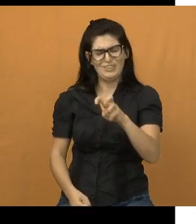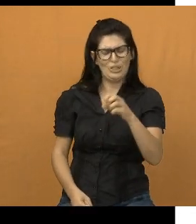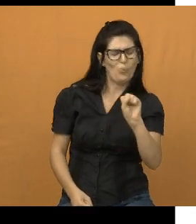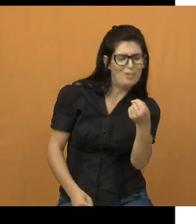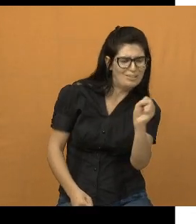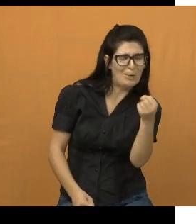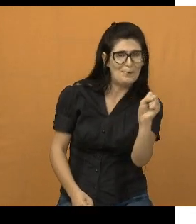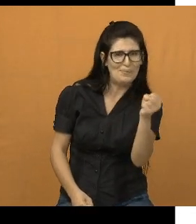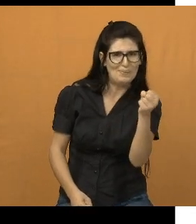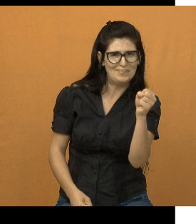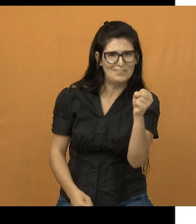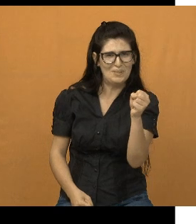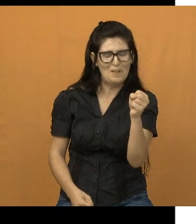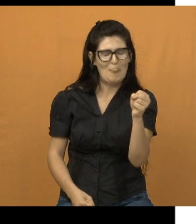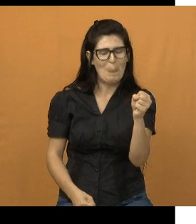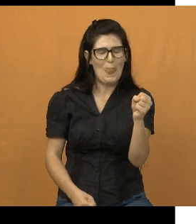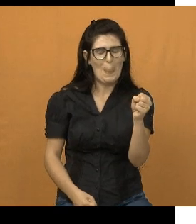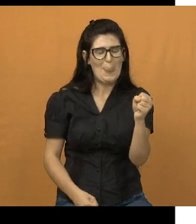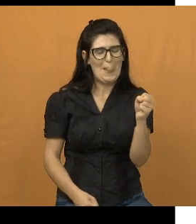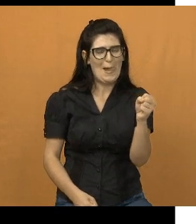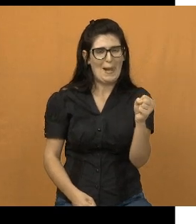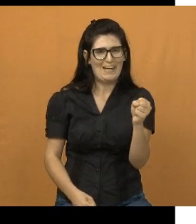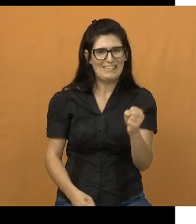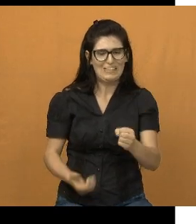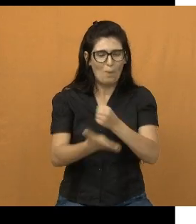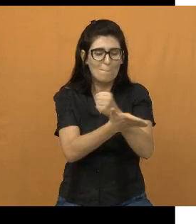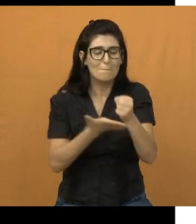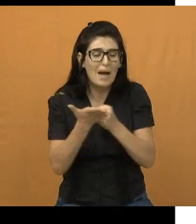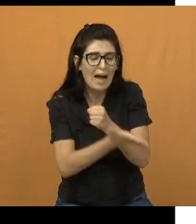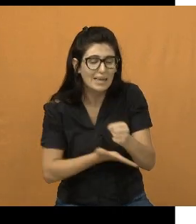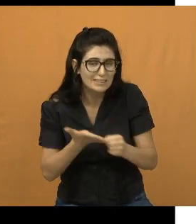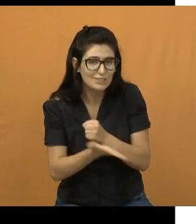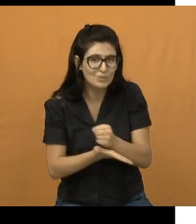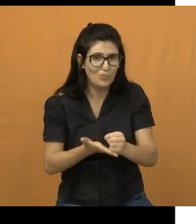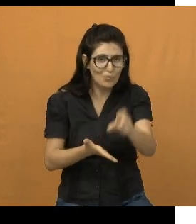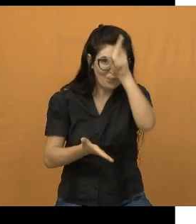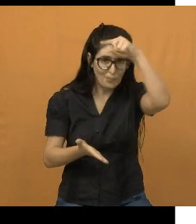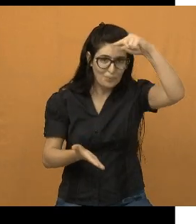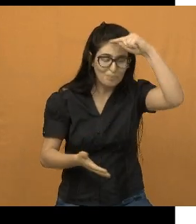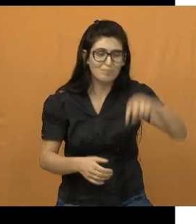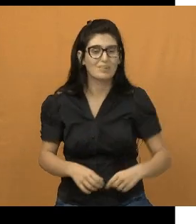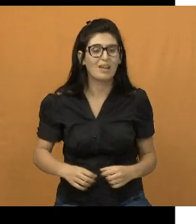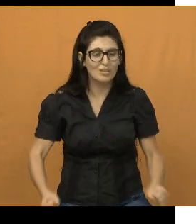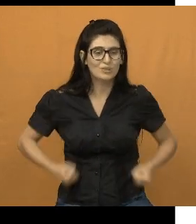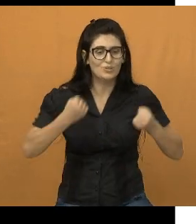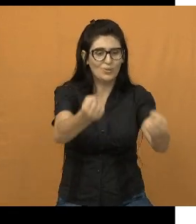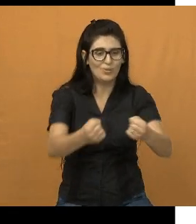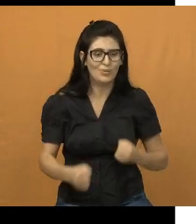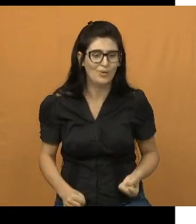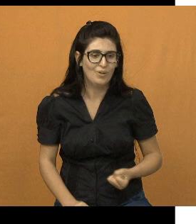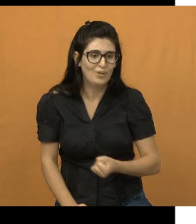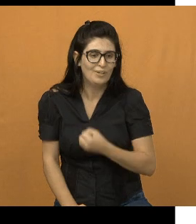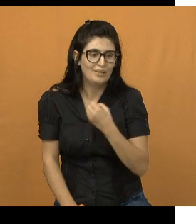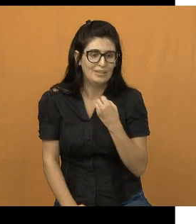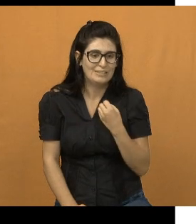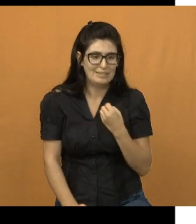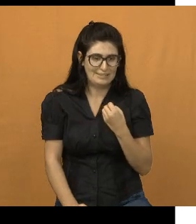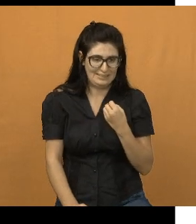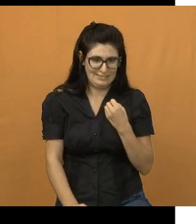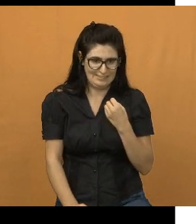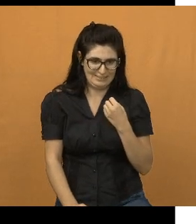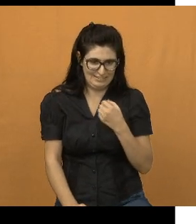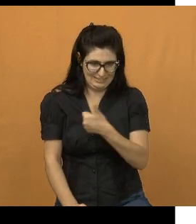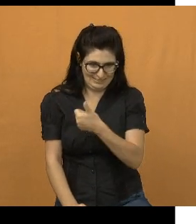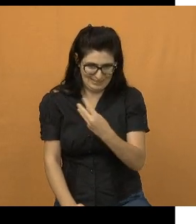4.158.000 vai para a atenção básica, nós gastamos 3.700. Falando os mais expressivos, a